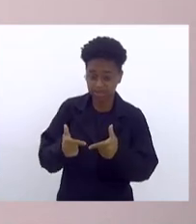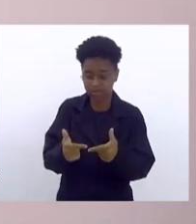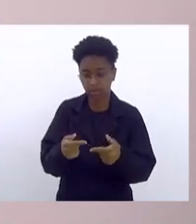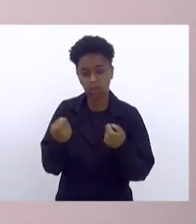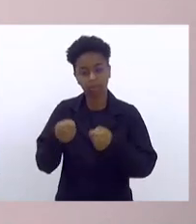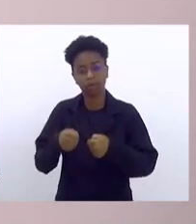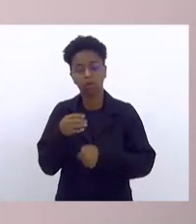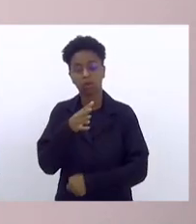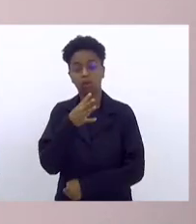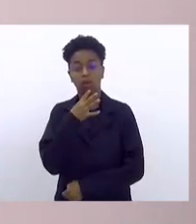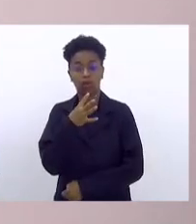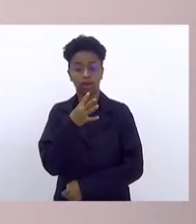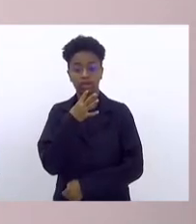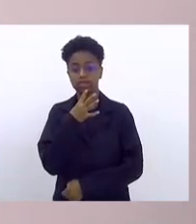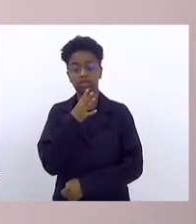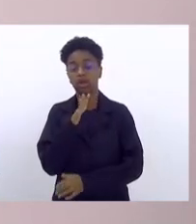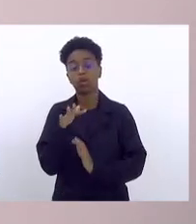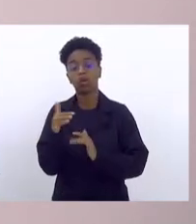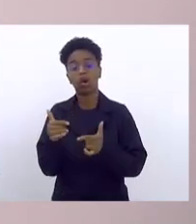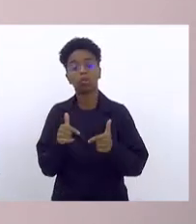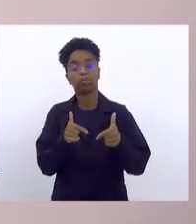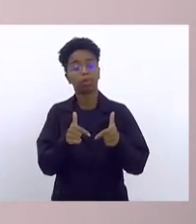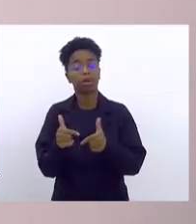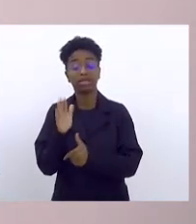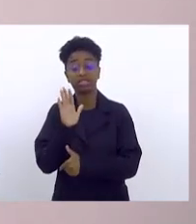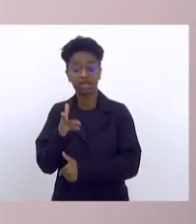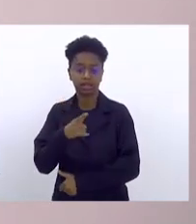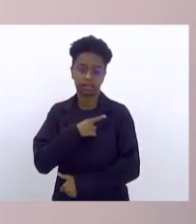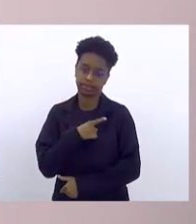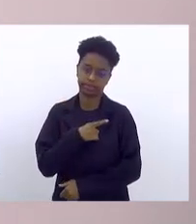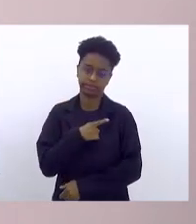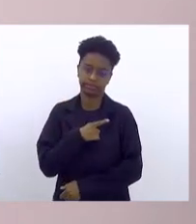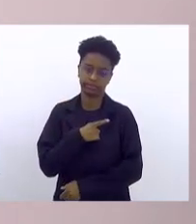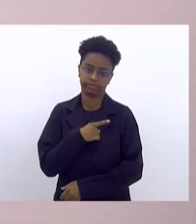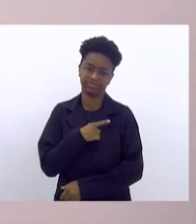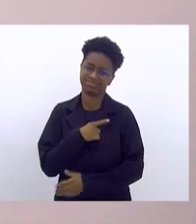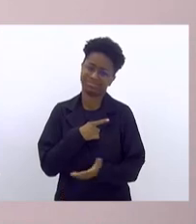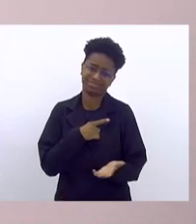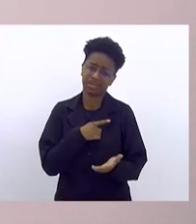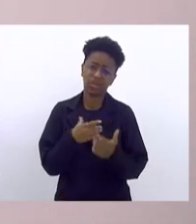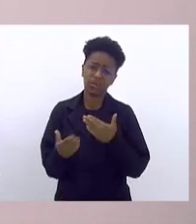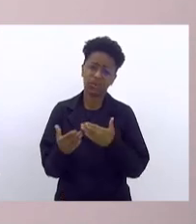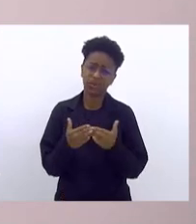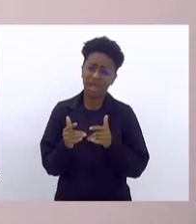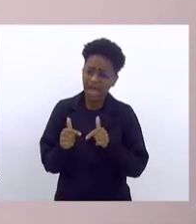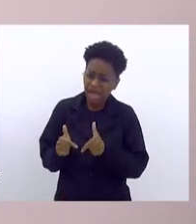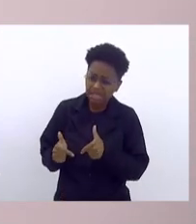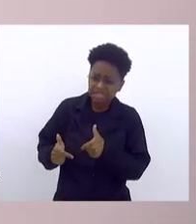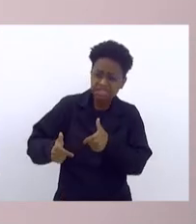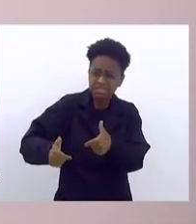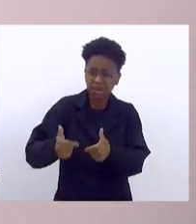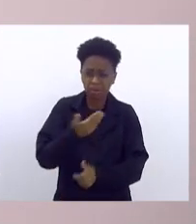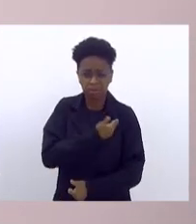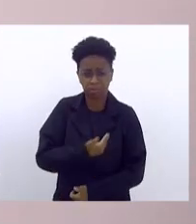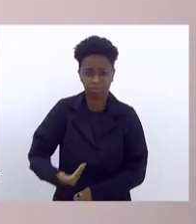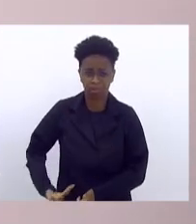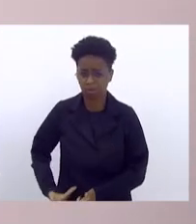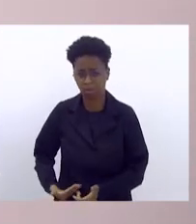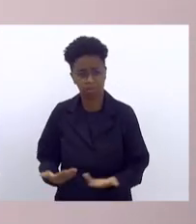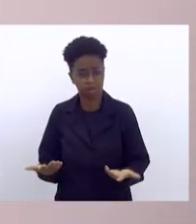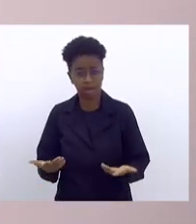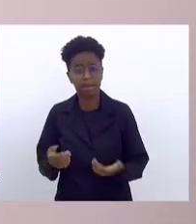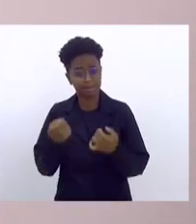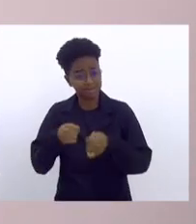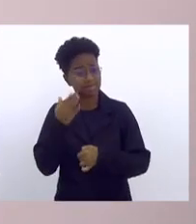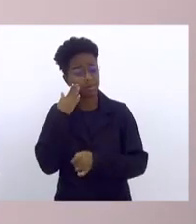preciso conhecer as iniciativas já existentes qualquer ação pública é o baseline é o que já